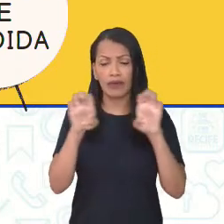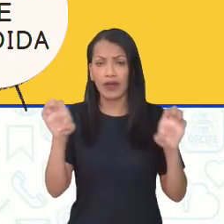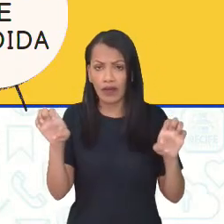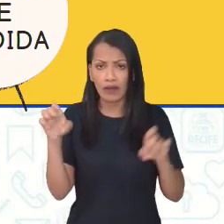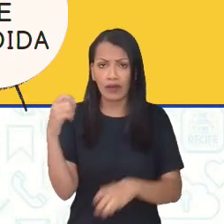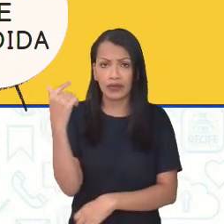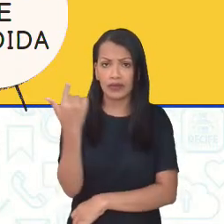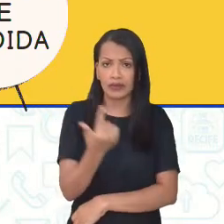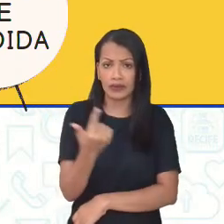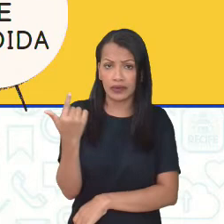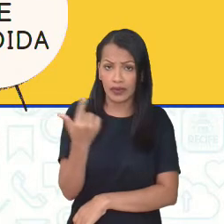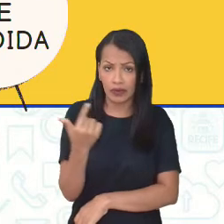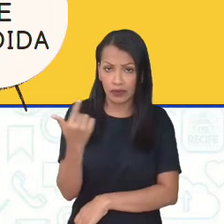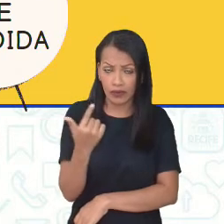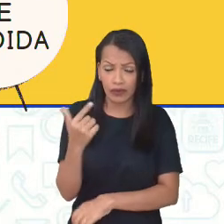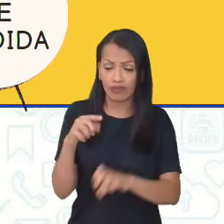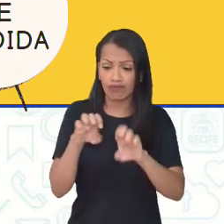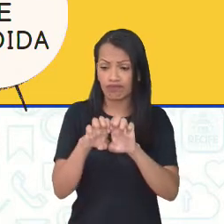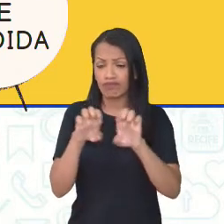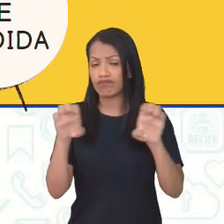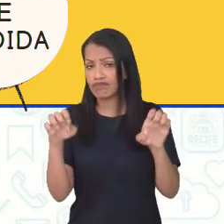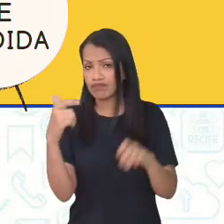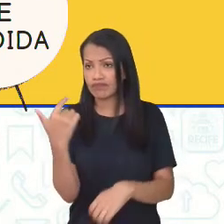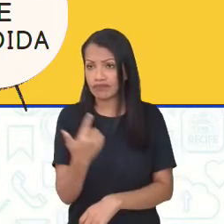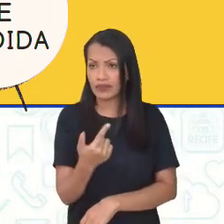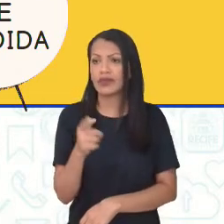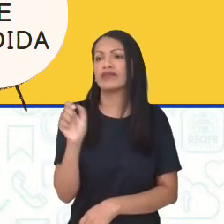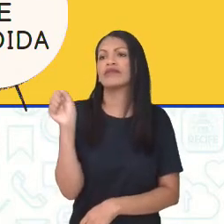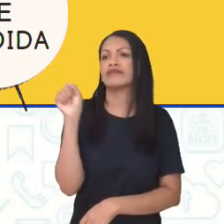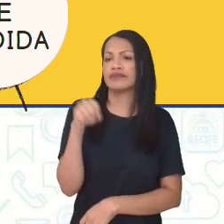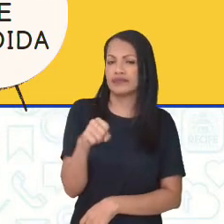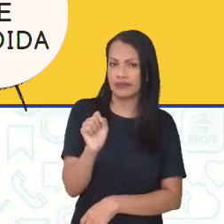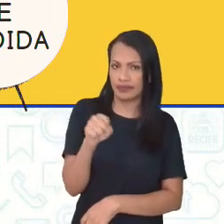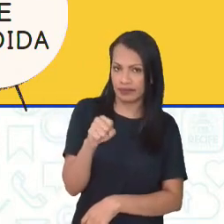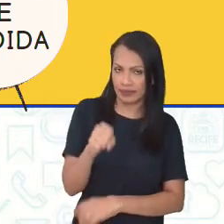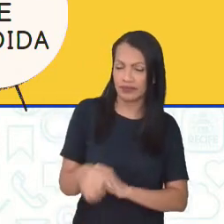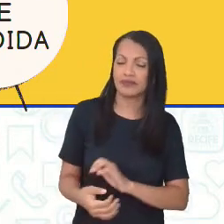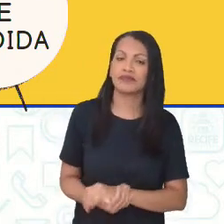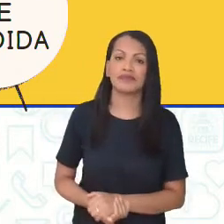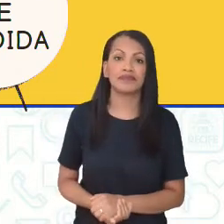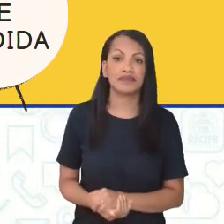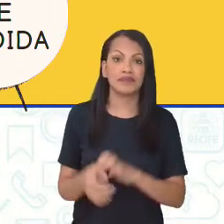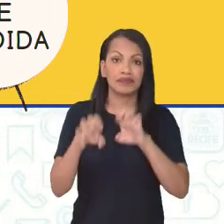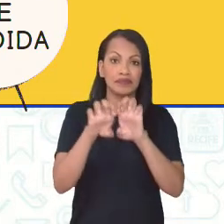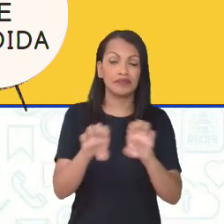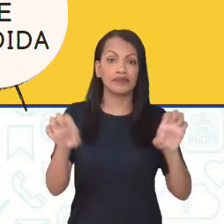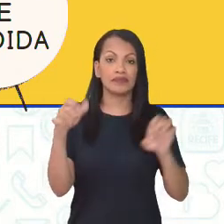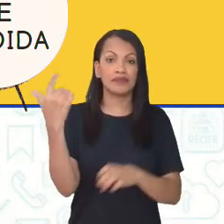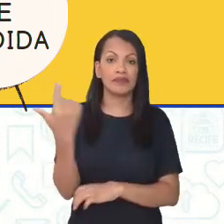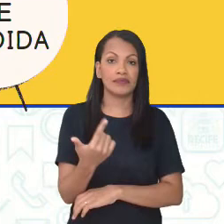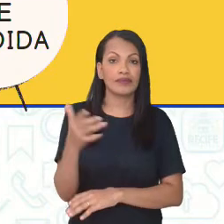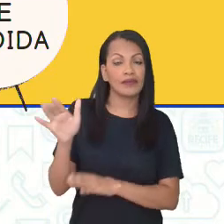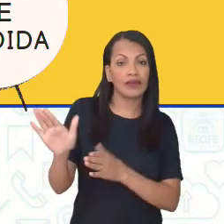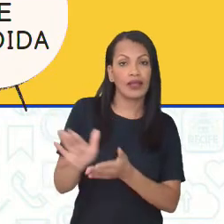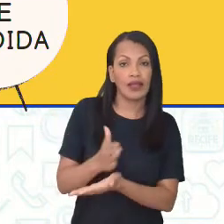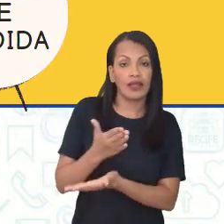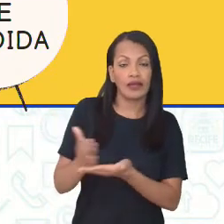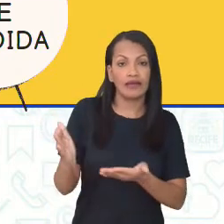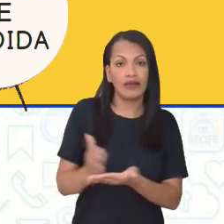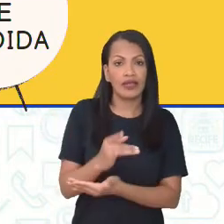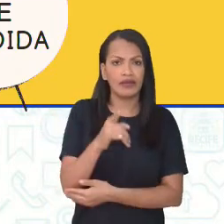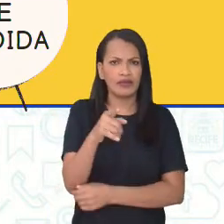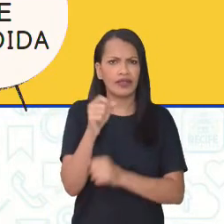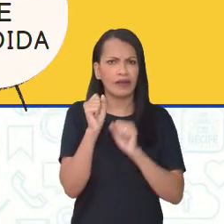segundo grau. Pois é, pessoal, equação do segundo grau. Às vezes, você